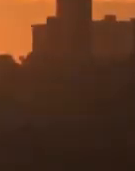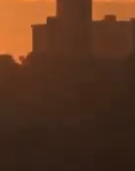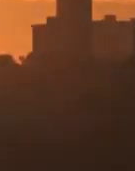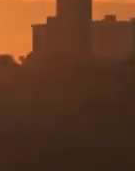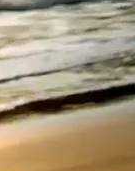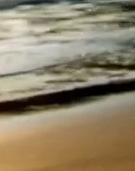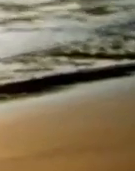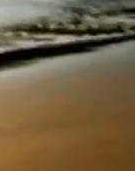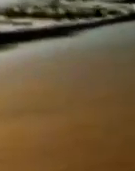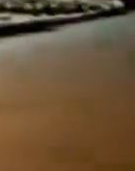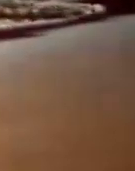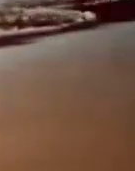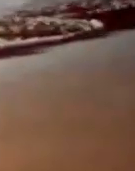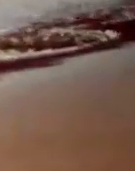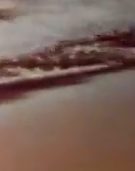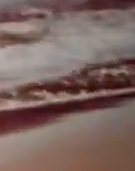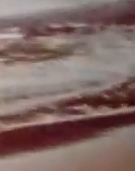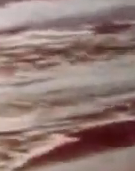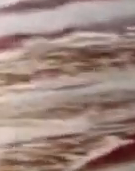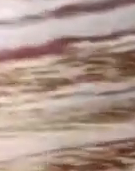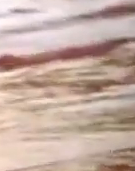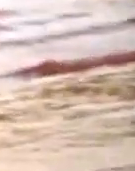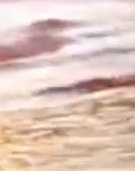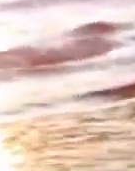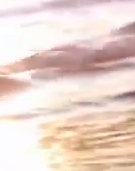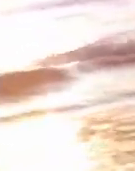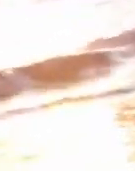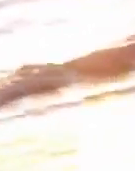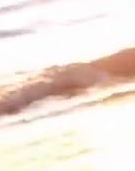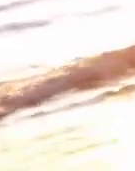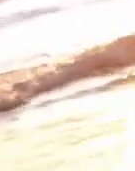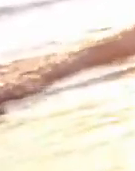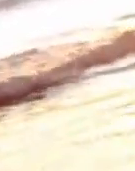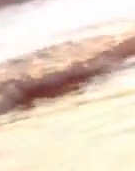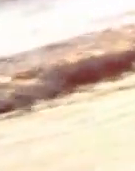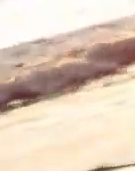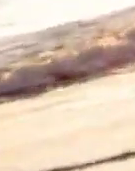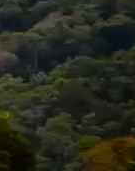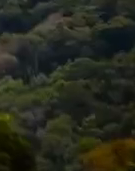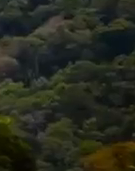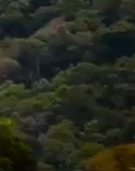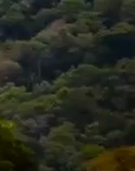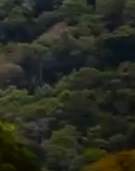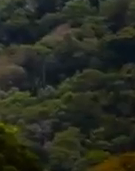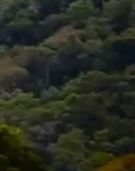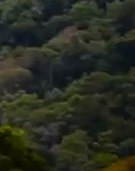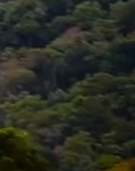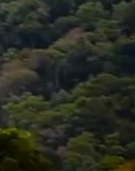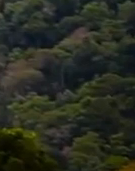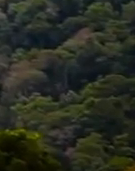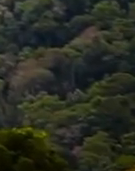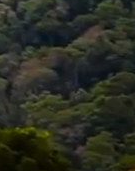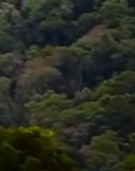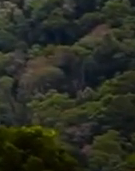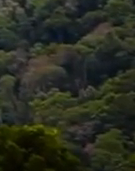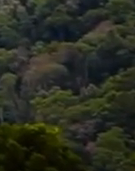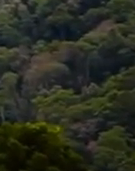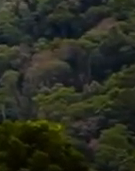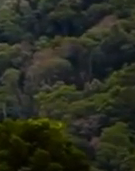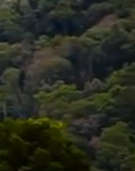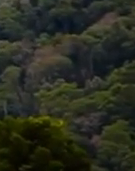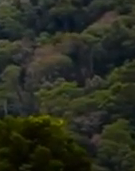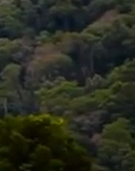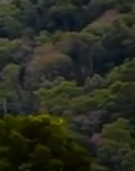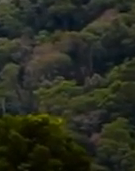profundo, fulguras o Brasil, florão da América, iluminado ao sol do